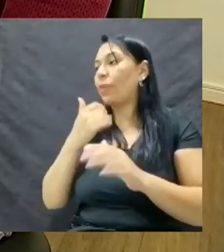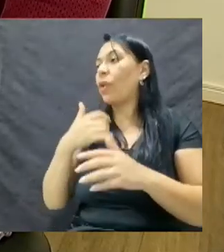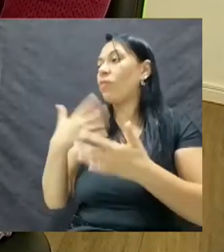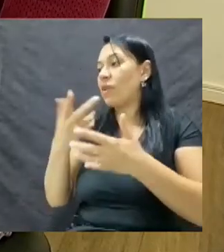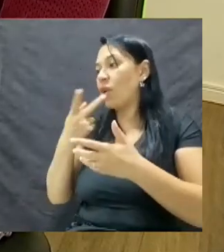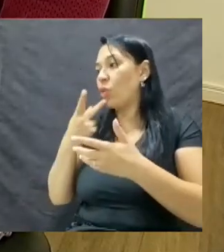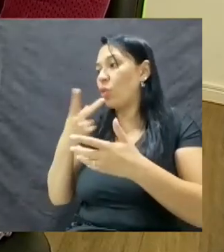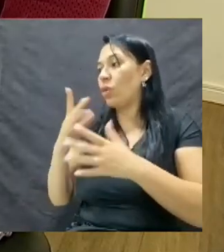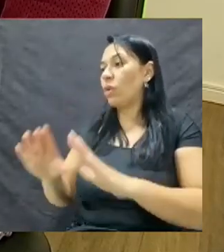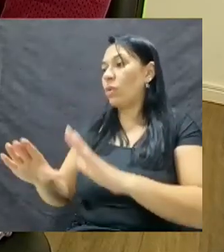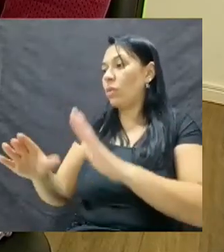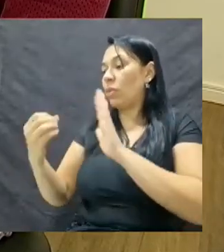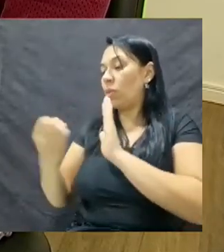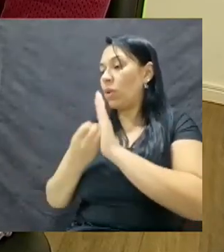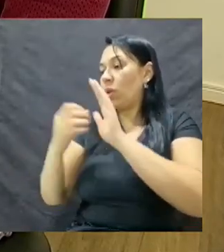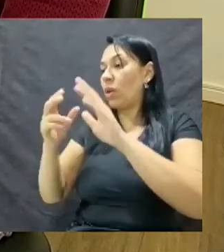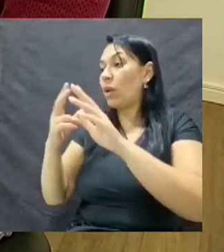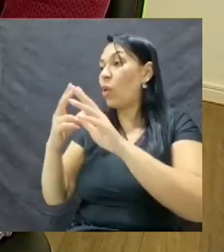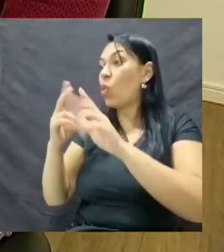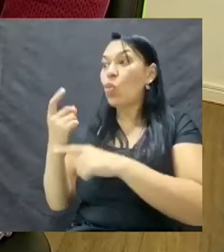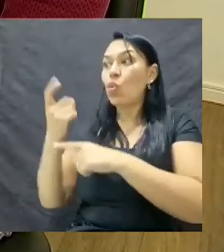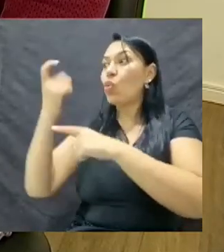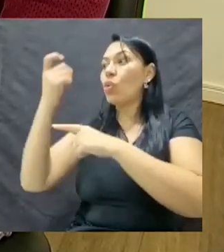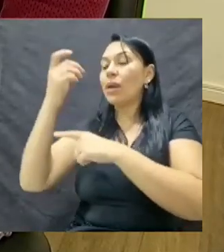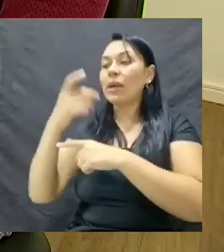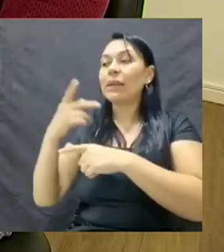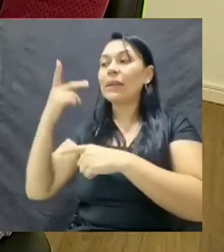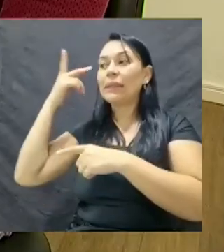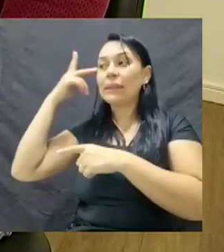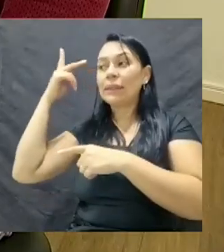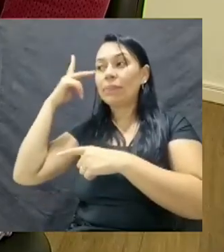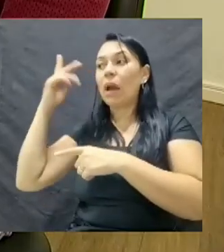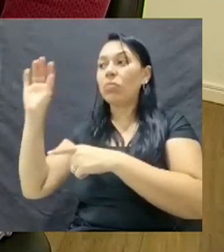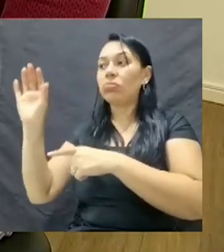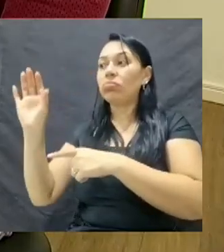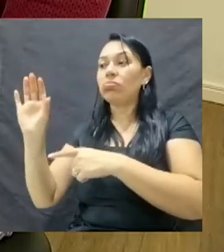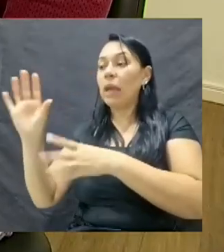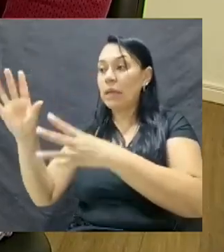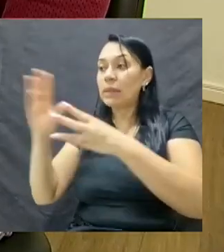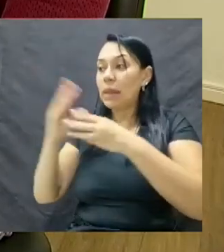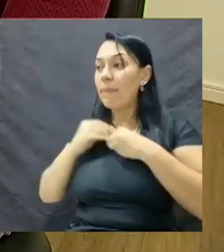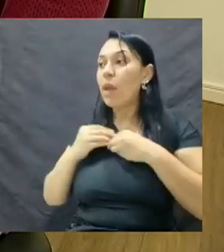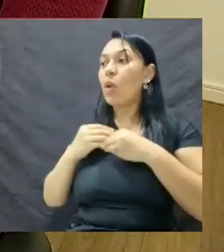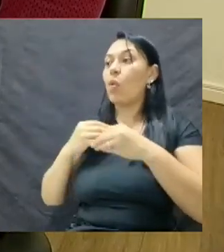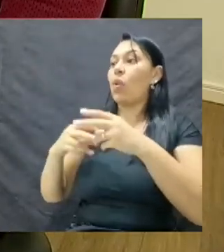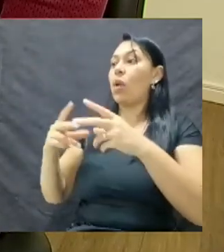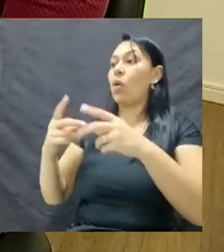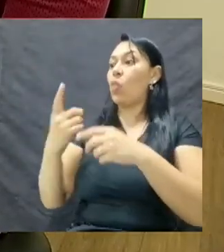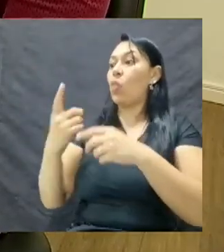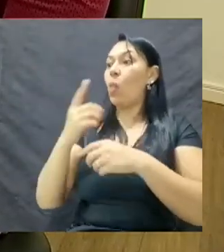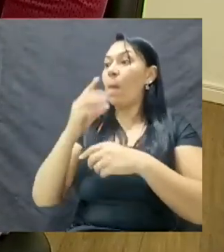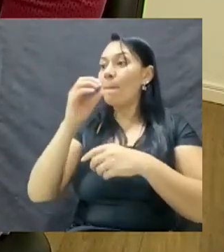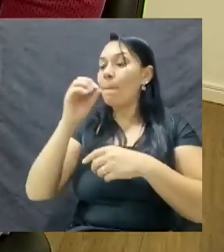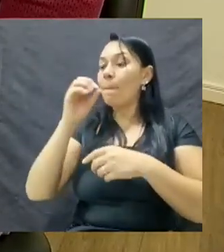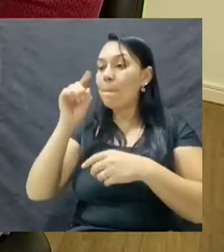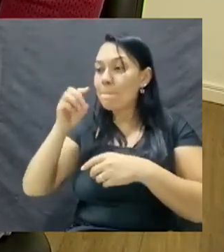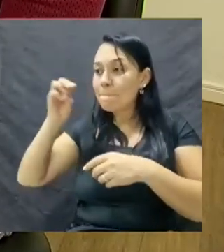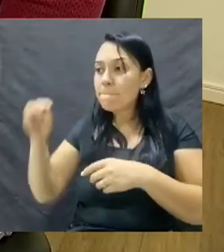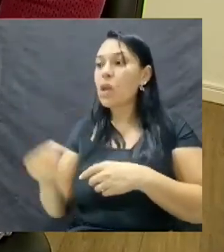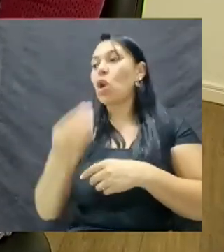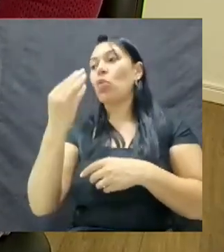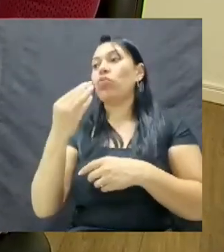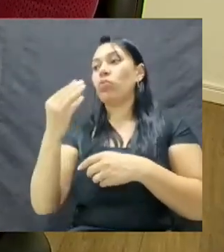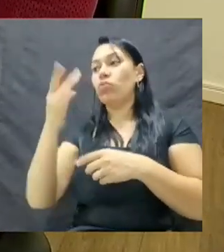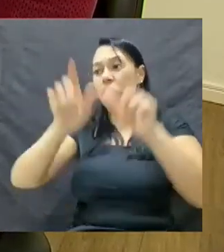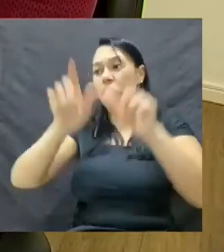Campinas foi a única cidade do estado de São Paulo. E não é uma cidade de 1 milhão de habitantes, né? Então tem tudo isso, né? Perfeito.